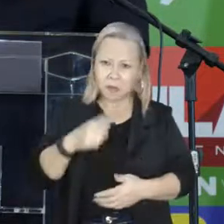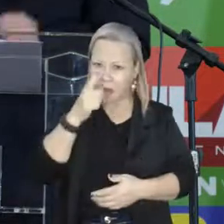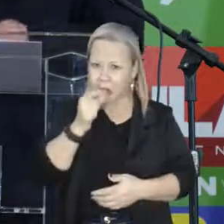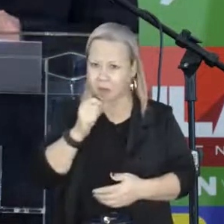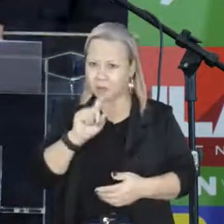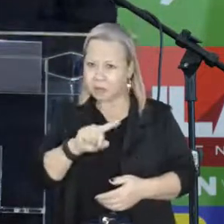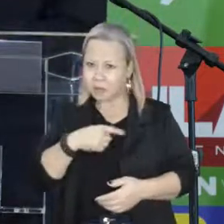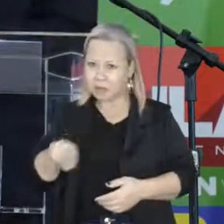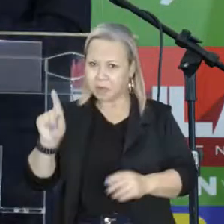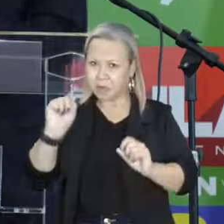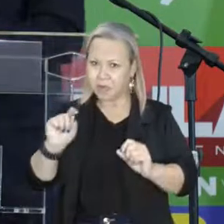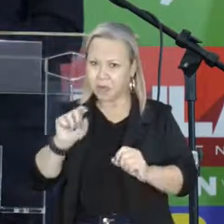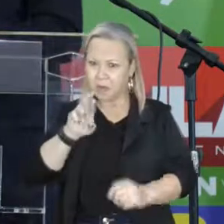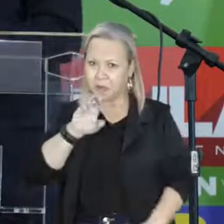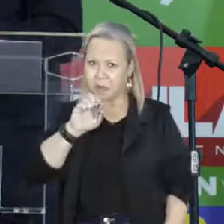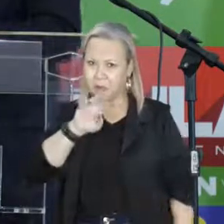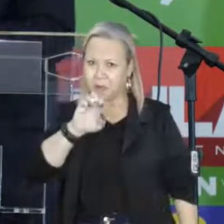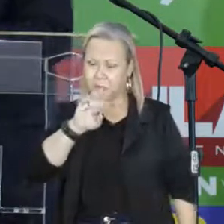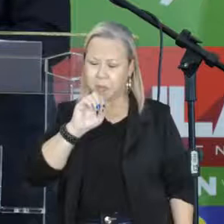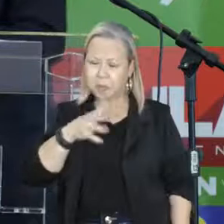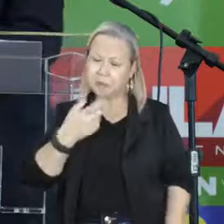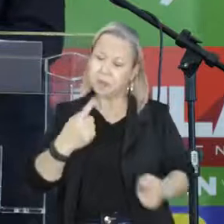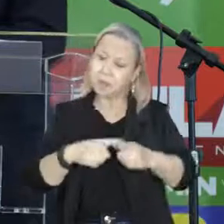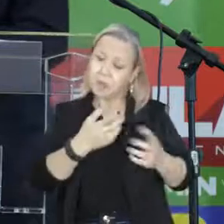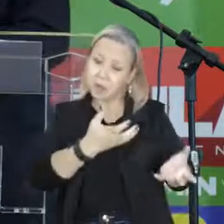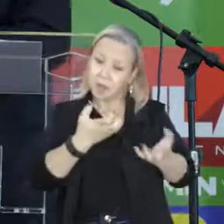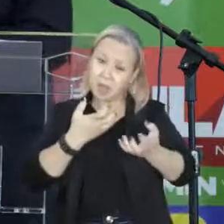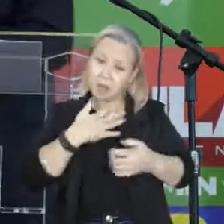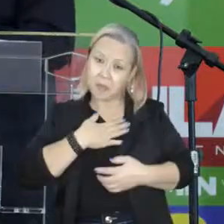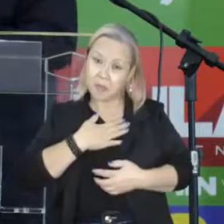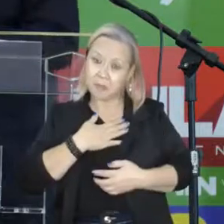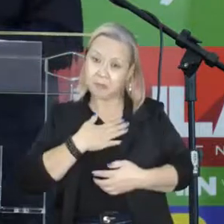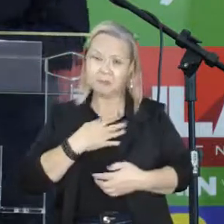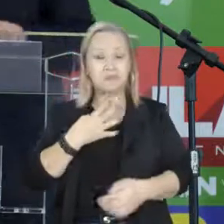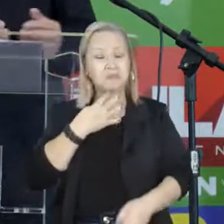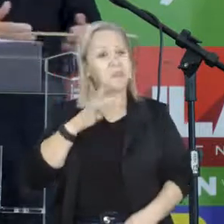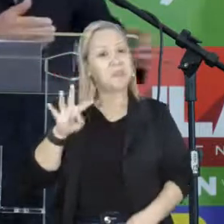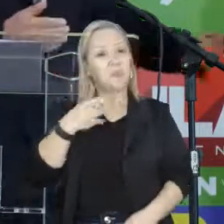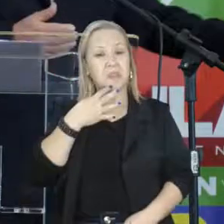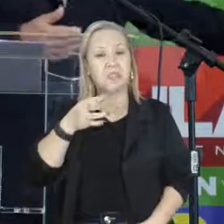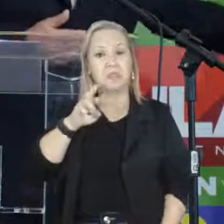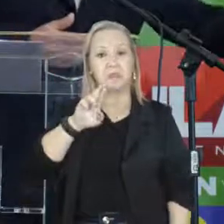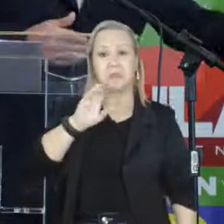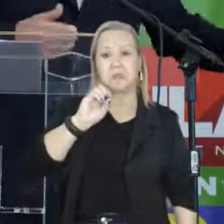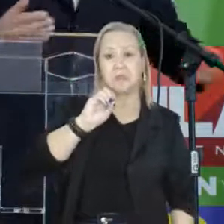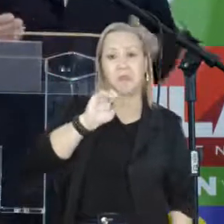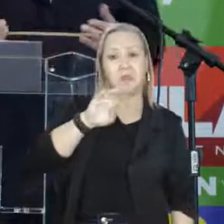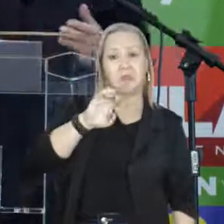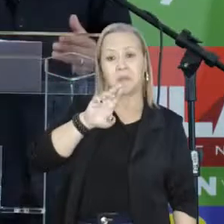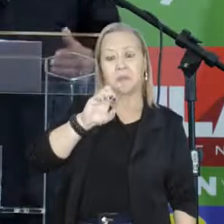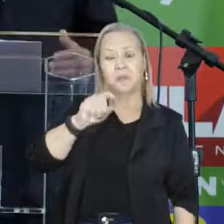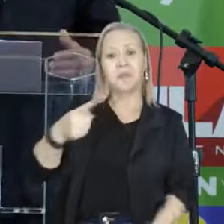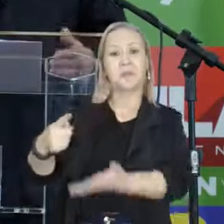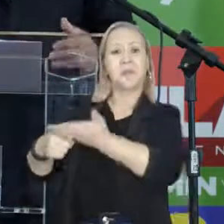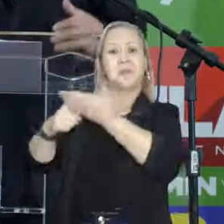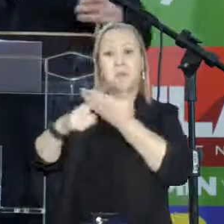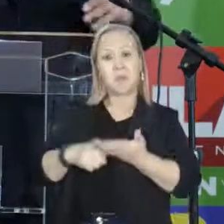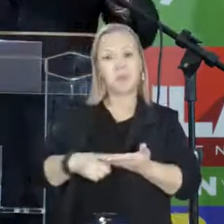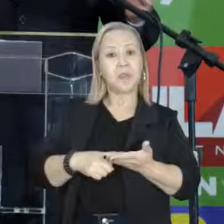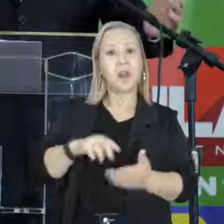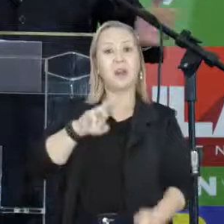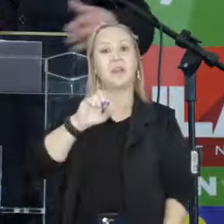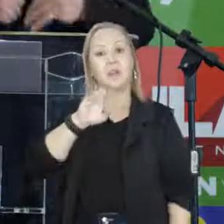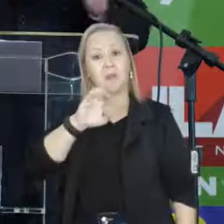Roberto Rodrigues, porque eu quero ele para mim. E eu nem conhecia o Roberto Rodrigues. E fui convidar o Roberto Rodrigues e ele aceitou ser... Aí